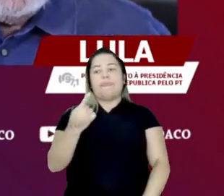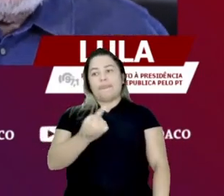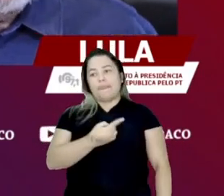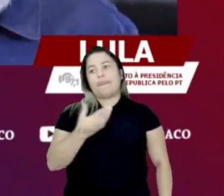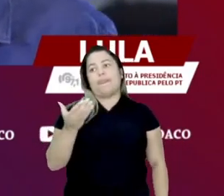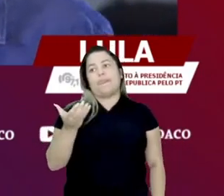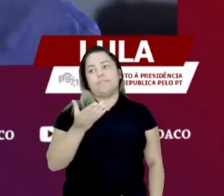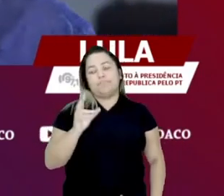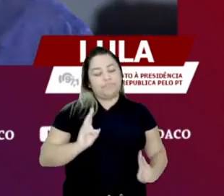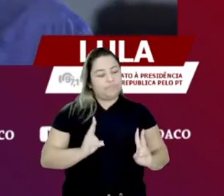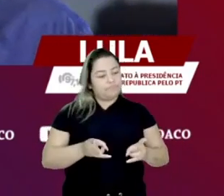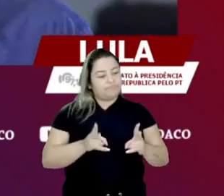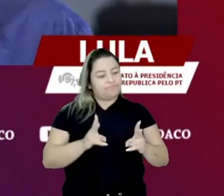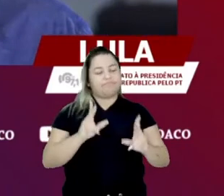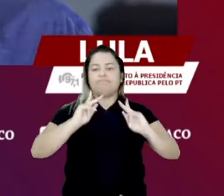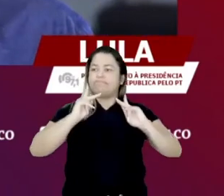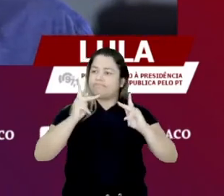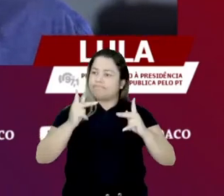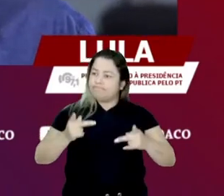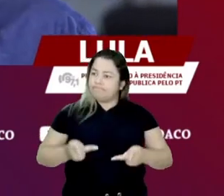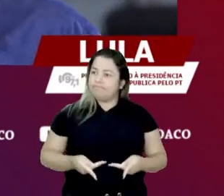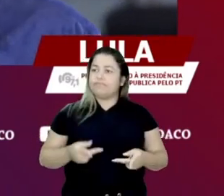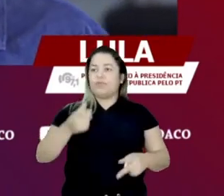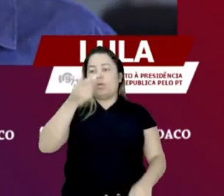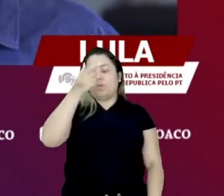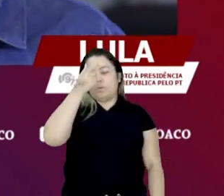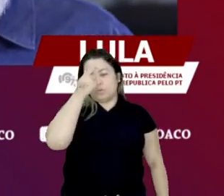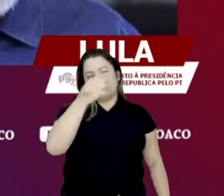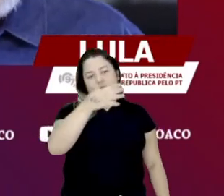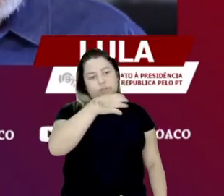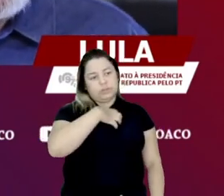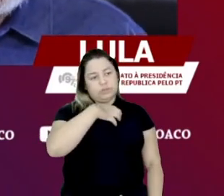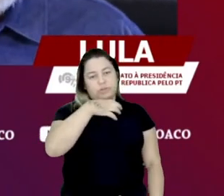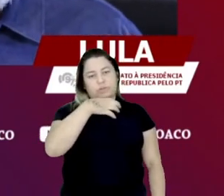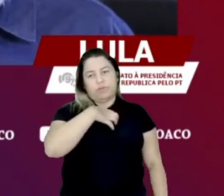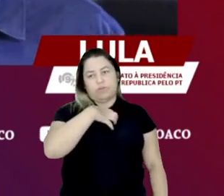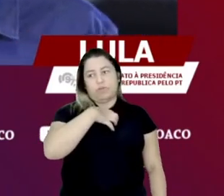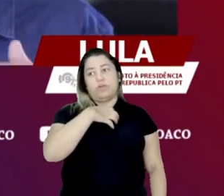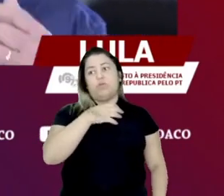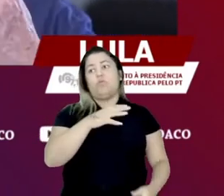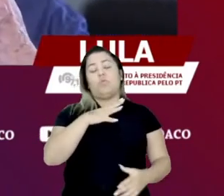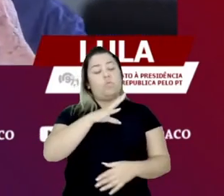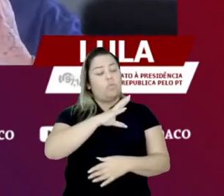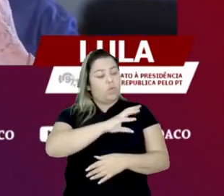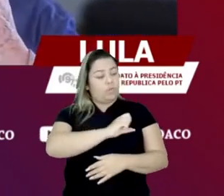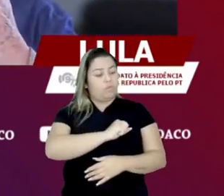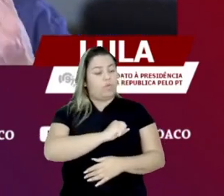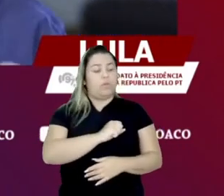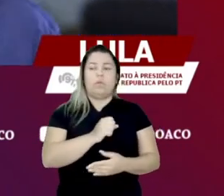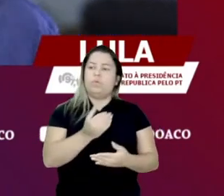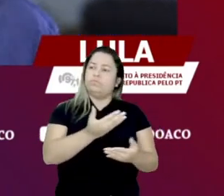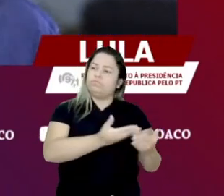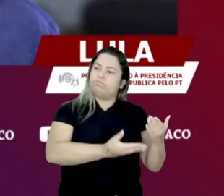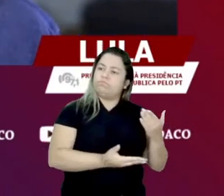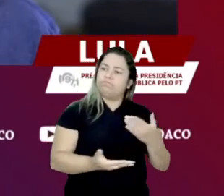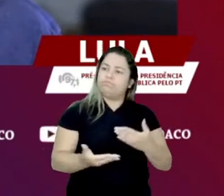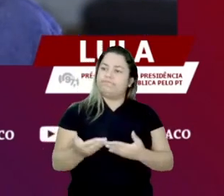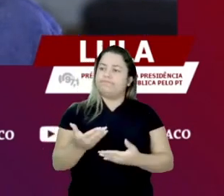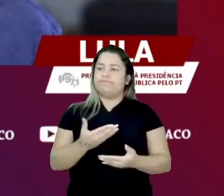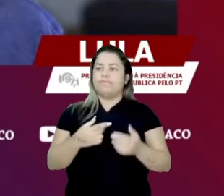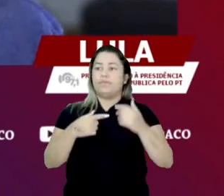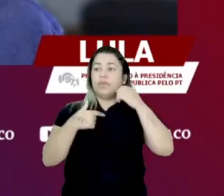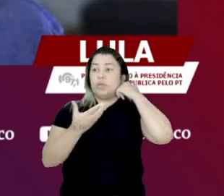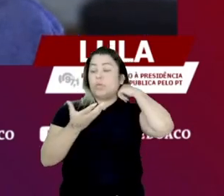ser manipulado por um computador. Eu não quero ser manipulado, eu não quero me transformar em algoritmo. É isso que nós temos que